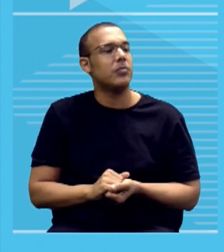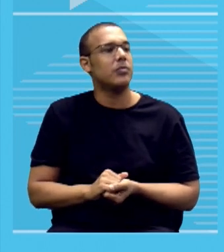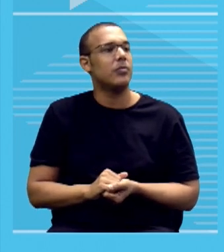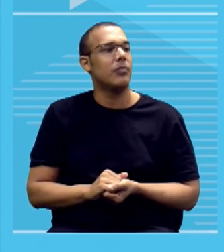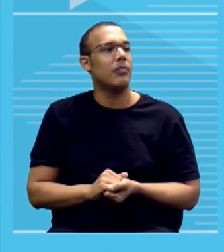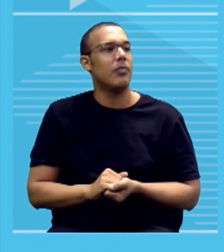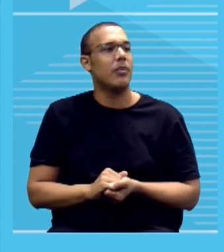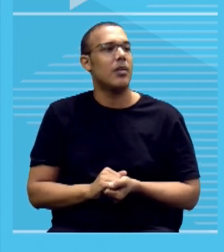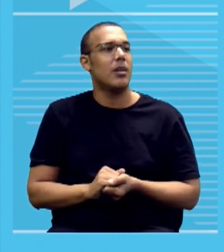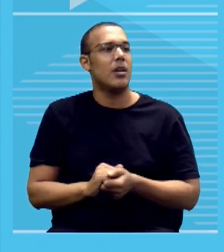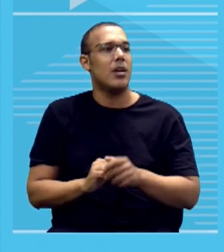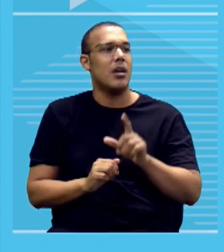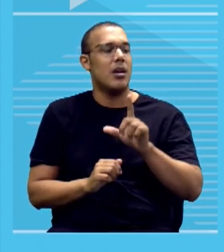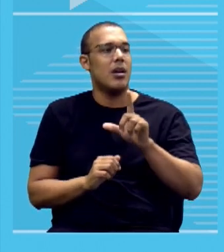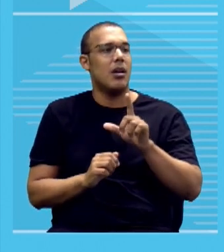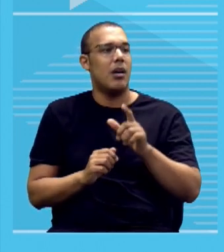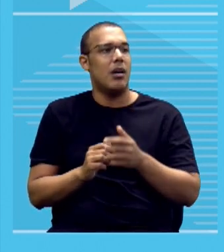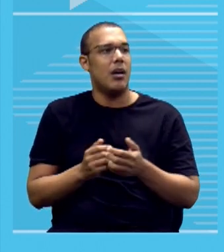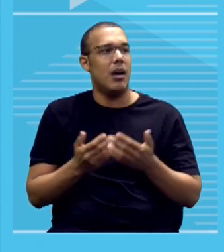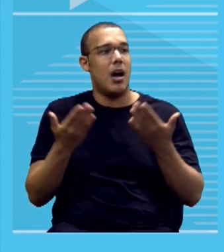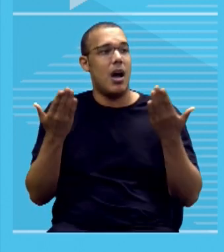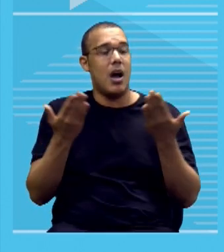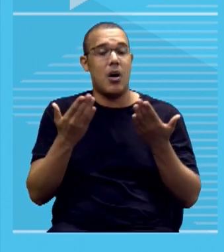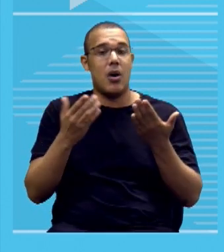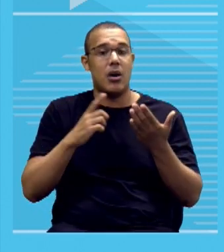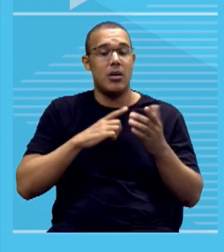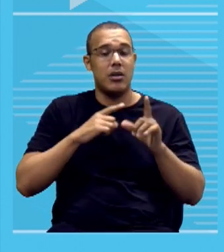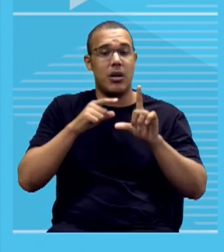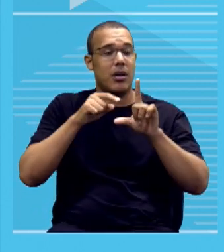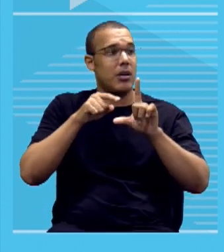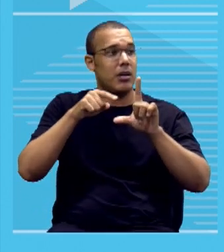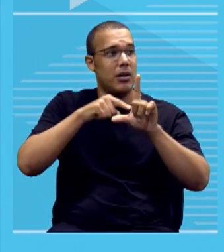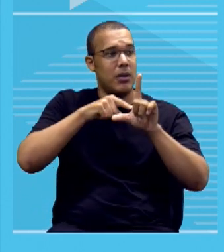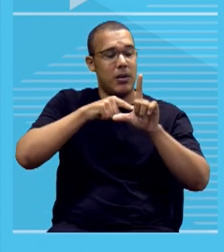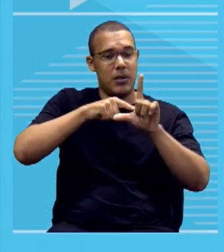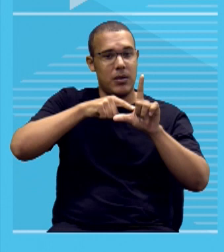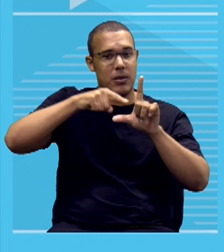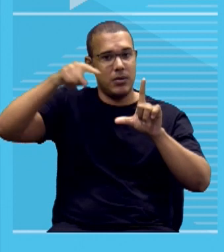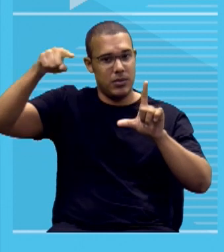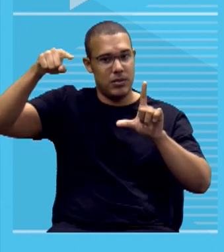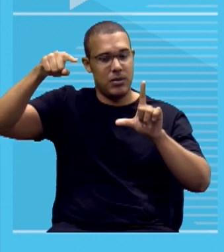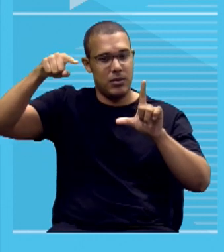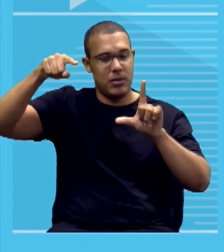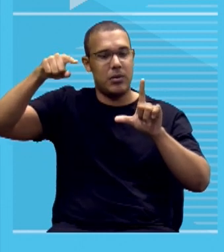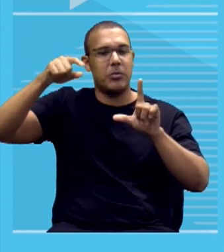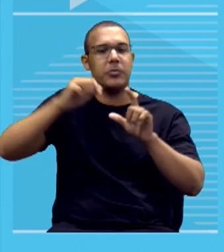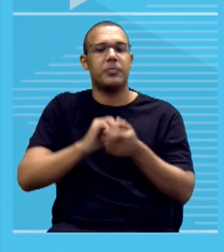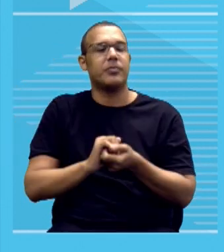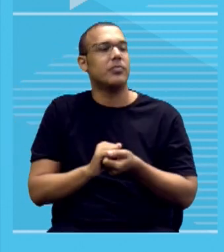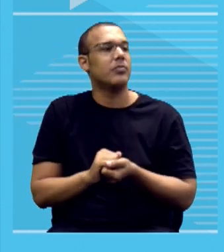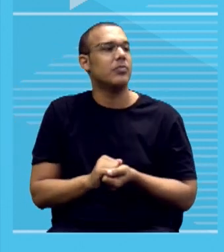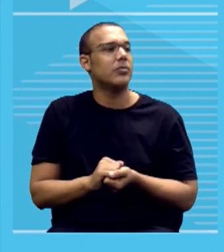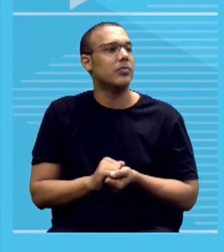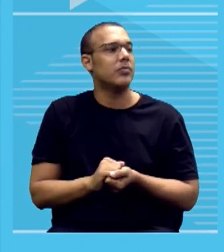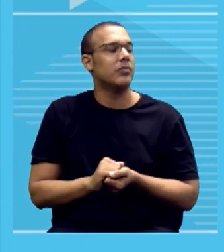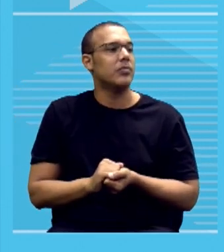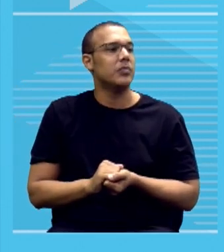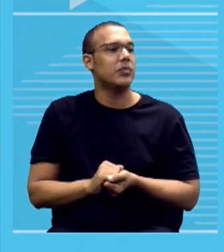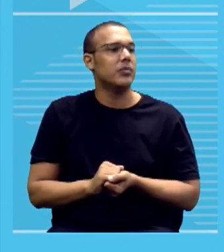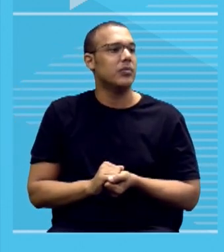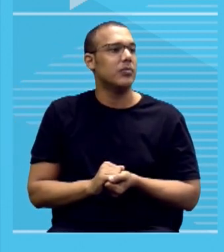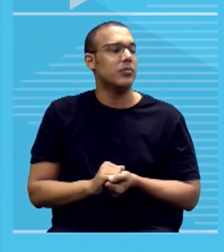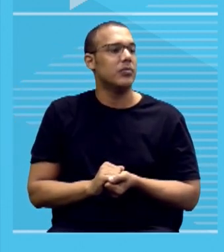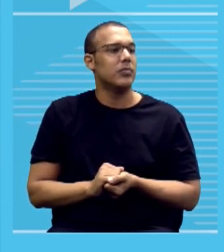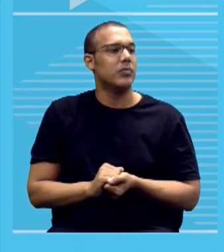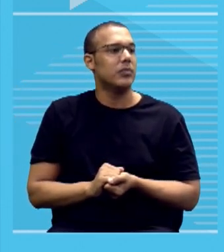eu tinha uma reta descendente. Agora eu tenho uma reta ascendente. Diagrama representando o funcionamento do